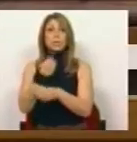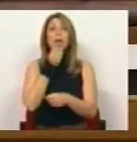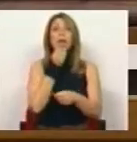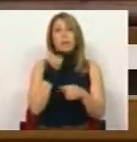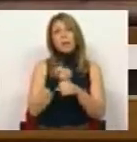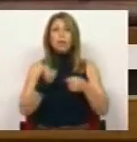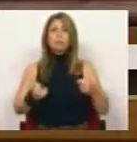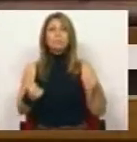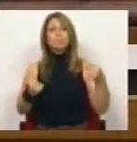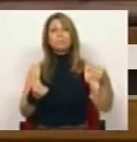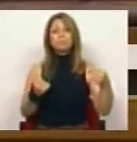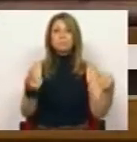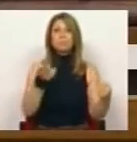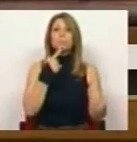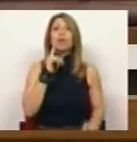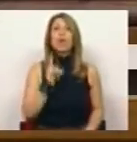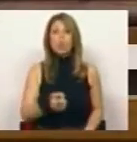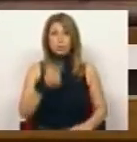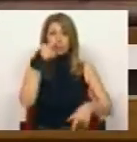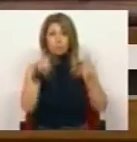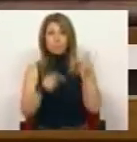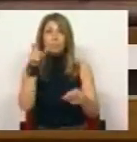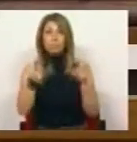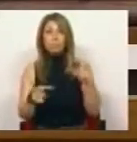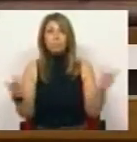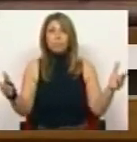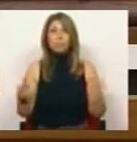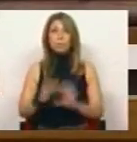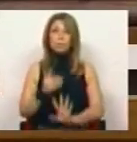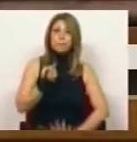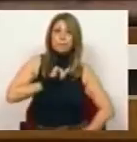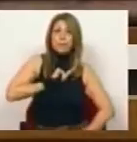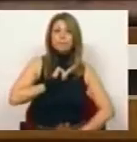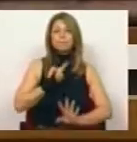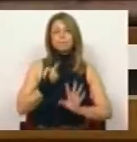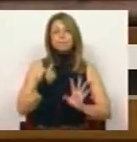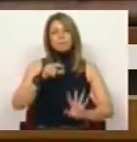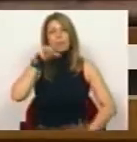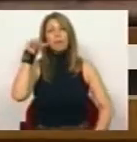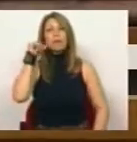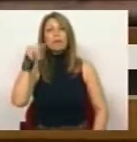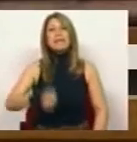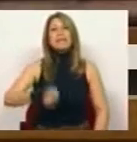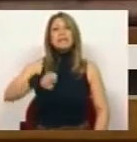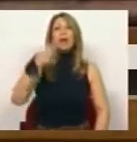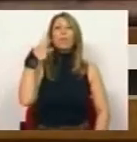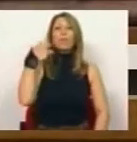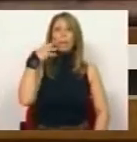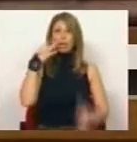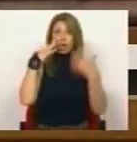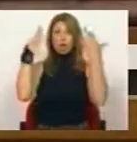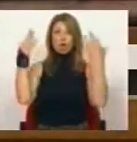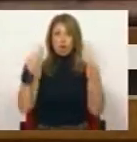seja, o consumidor, de uma forma ou de outra, traz sempre uma embalagem ou um saco de plástico que